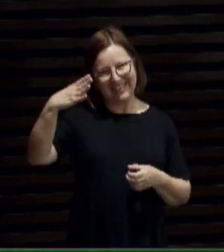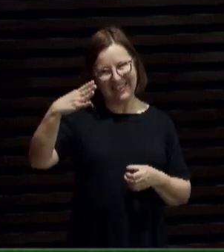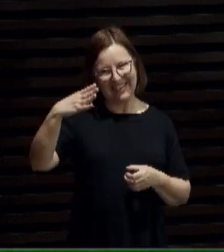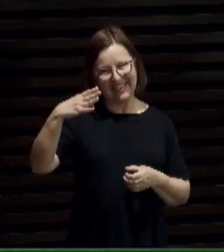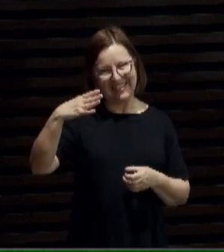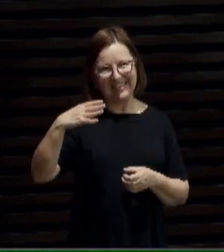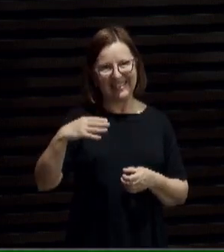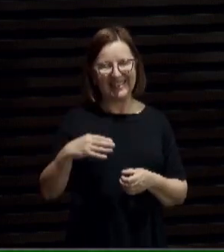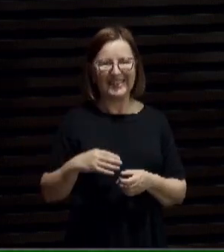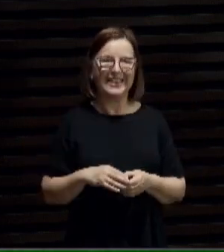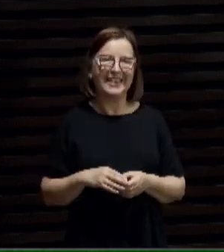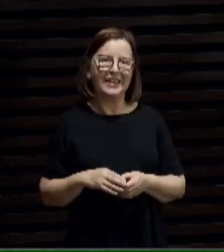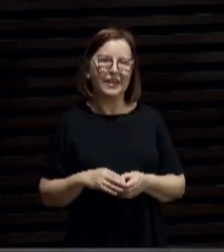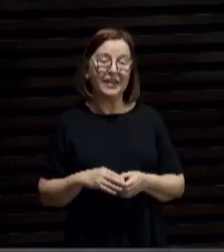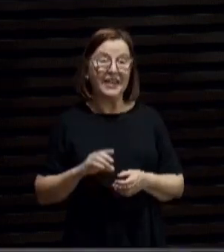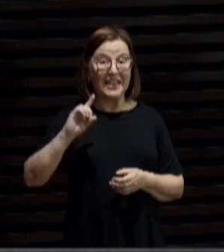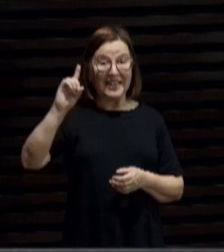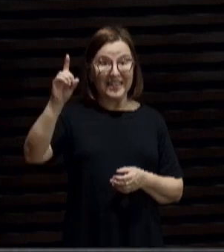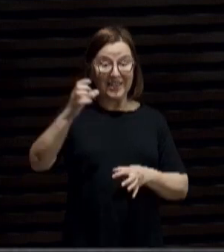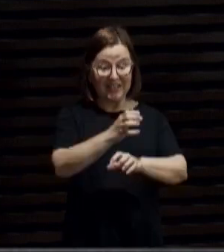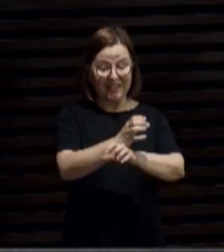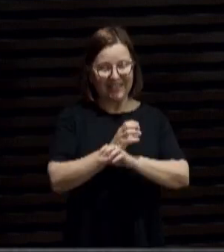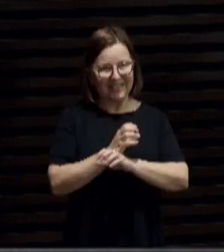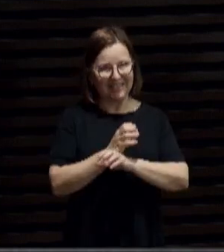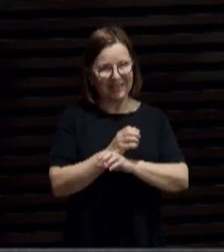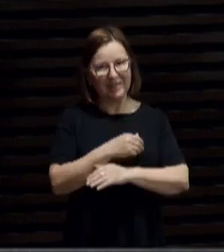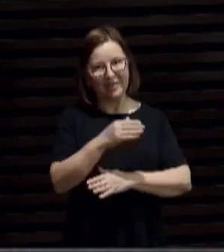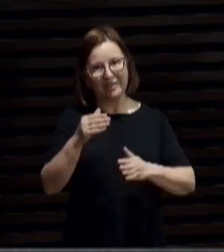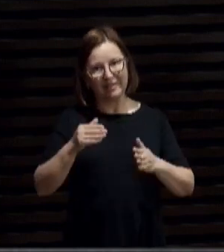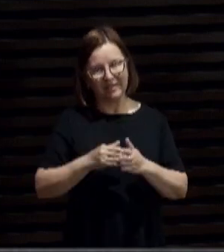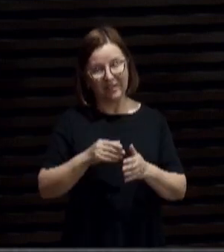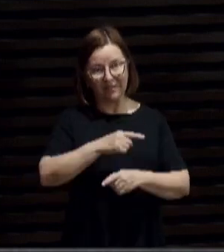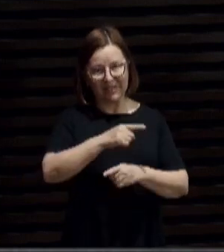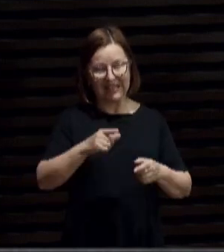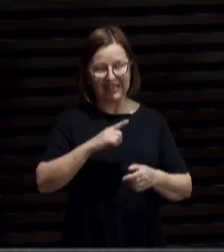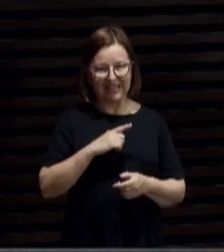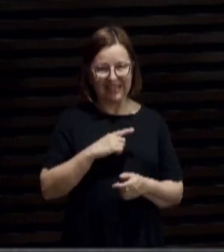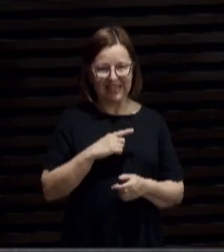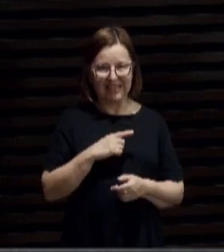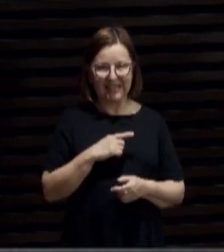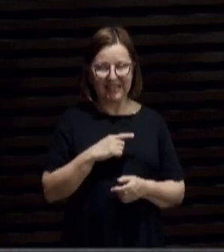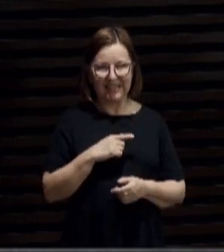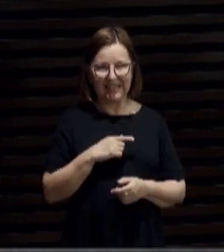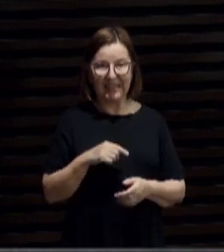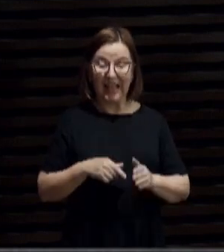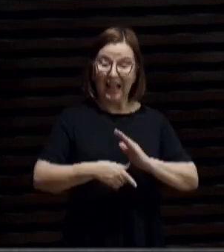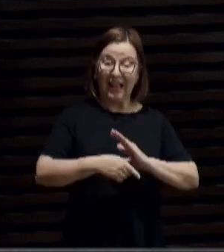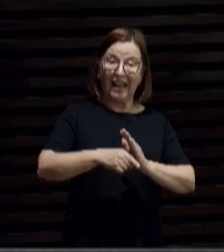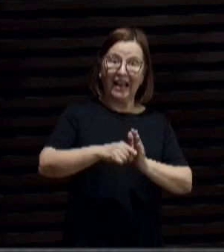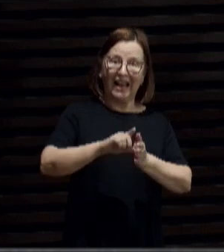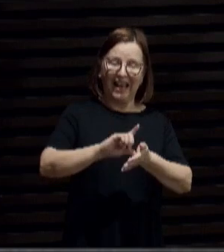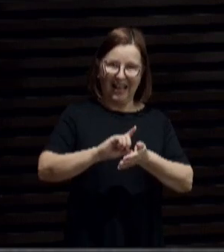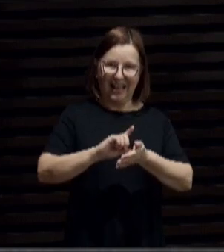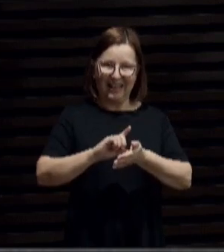amor divino. Deus esvaziará tudo o que você tem antes de implantar